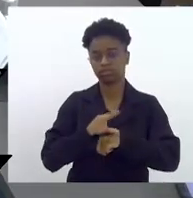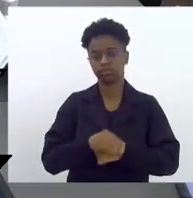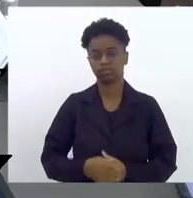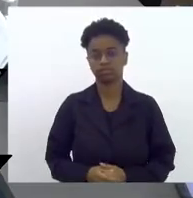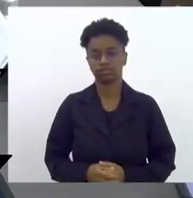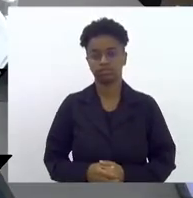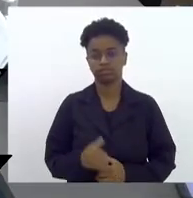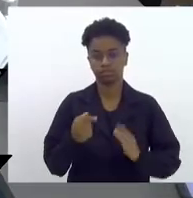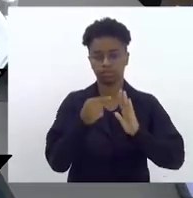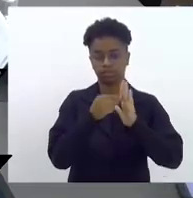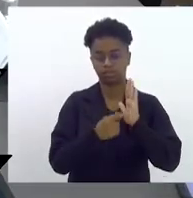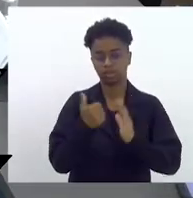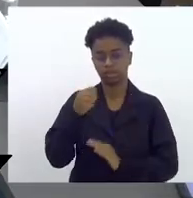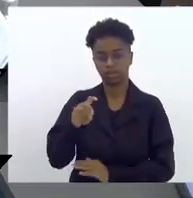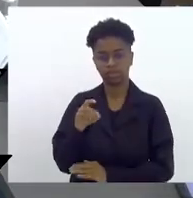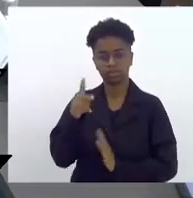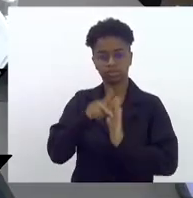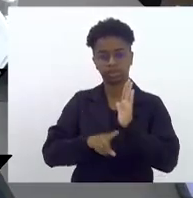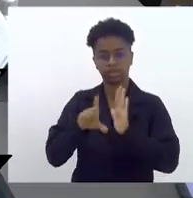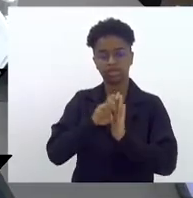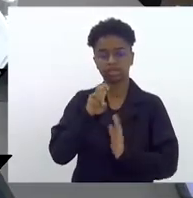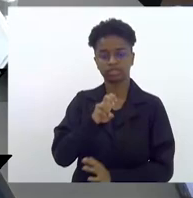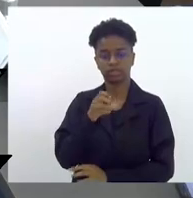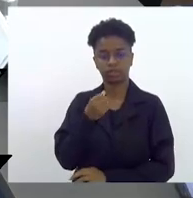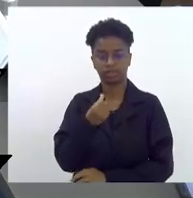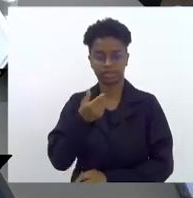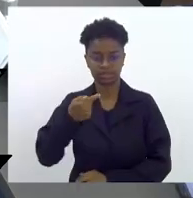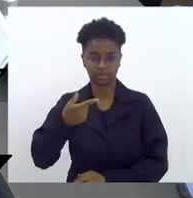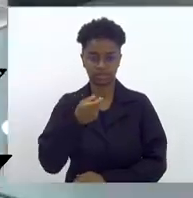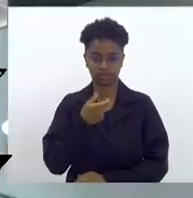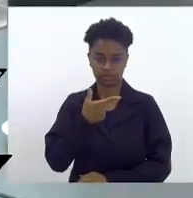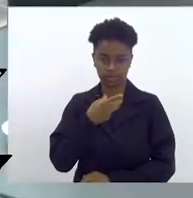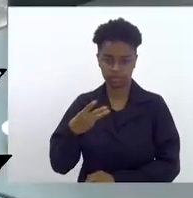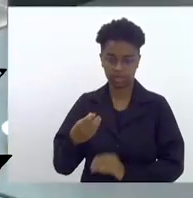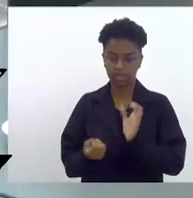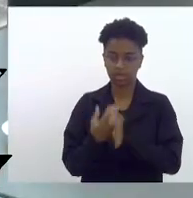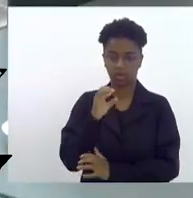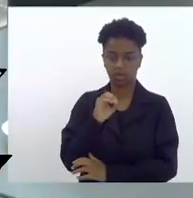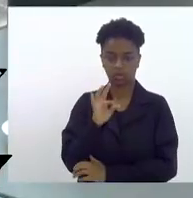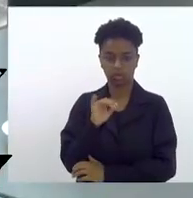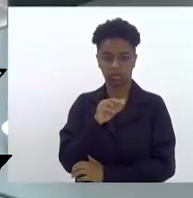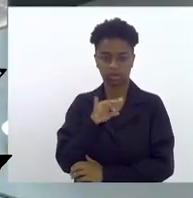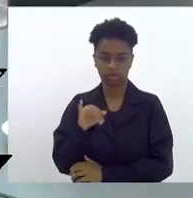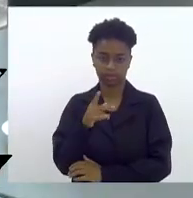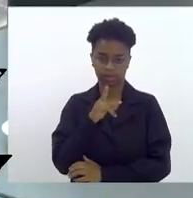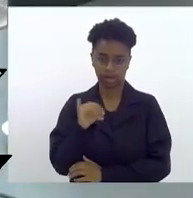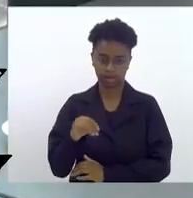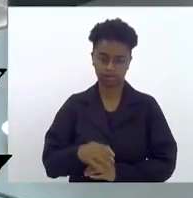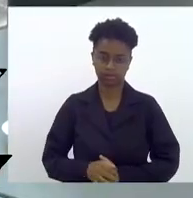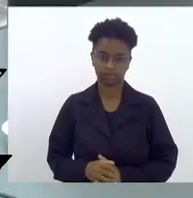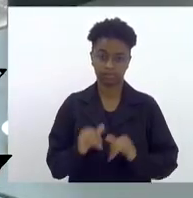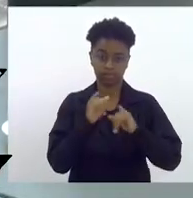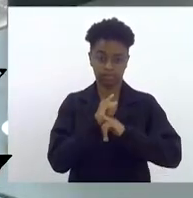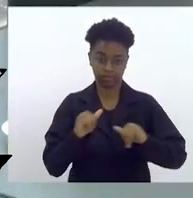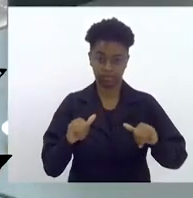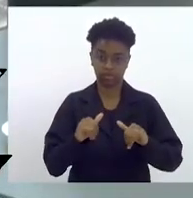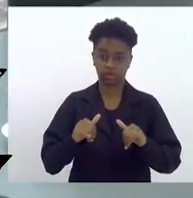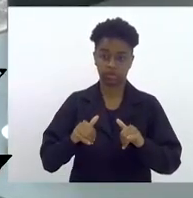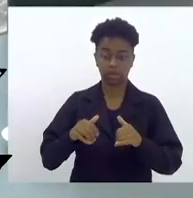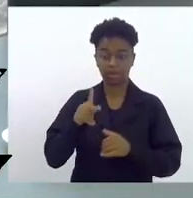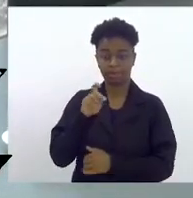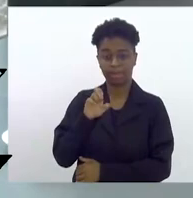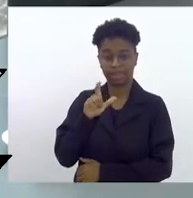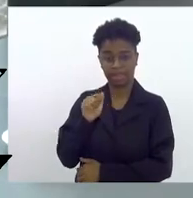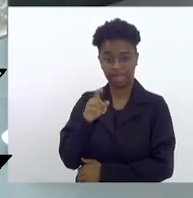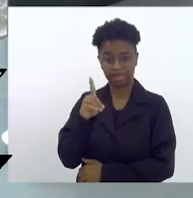15 da pauta é o PL 567 23 Deputado Otoni de Paula pai que declara pelada futebol